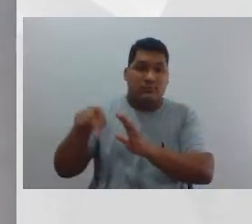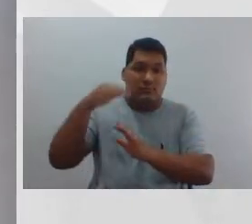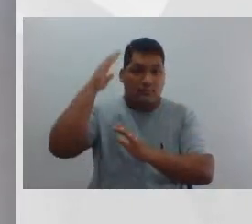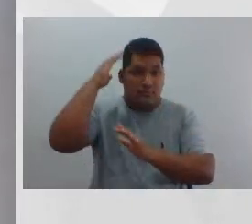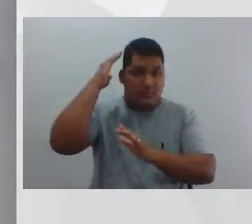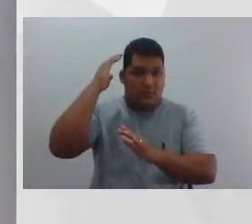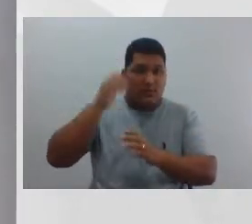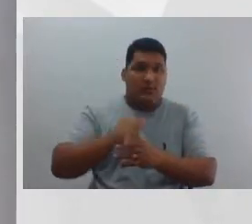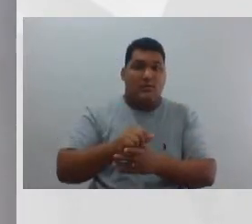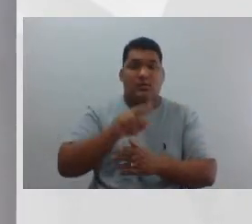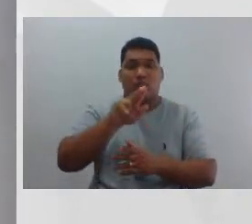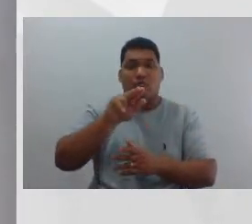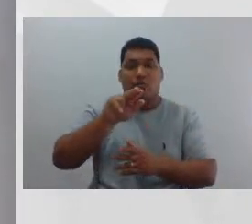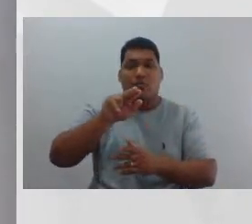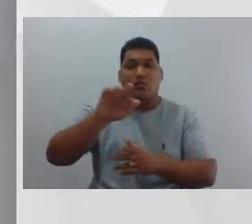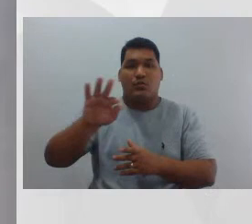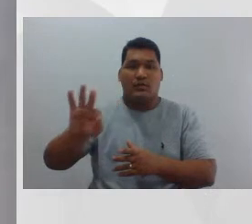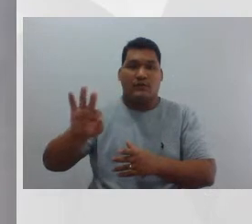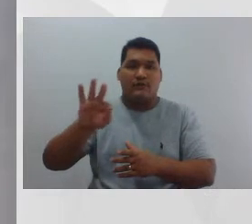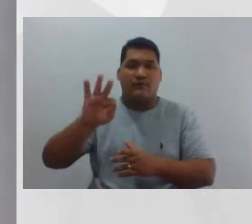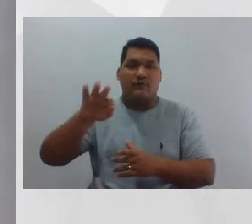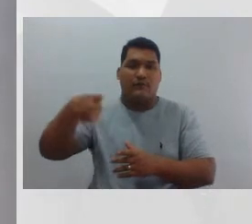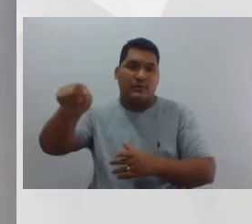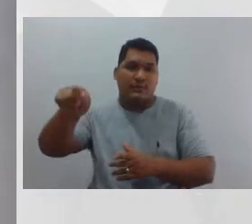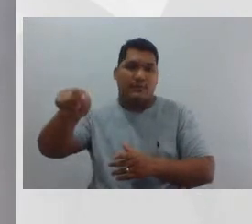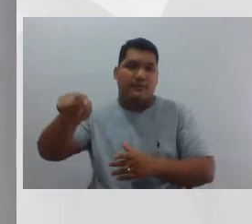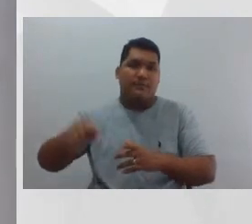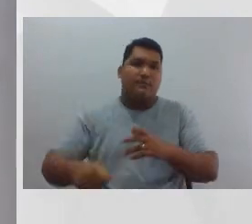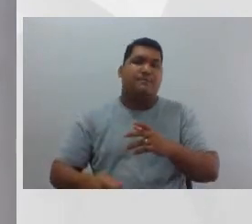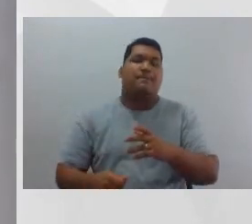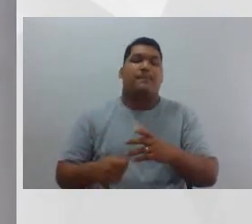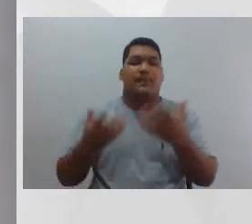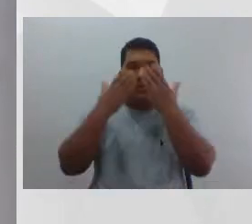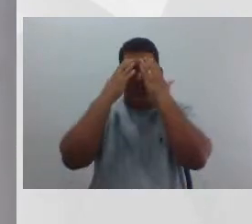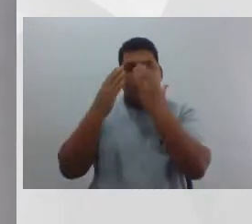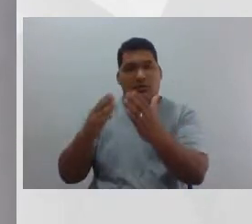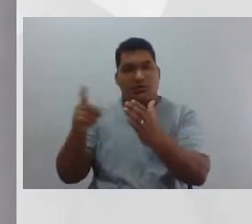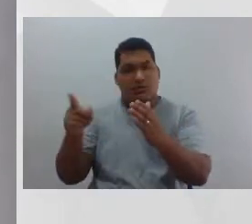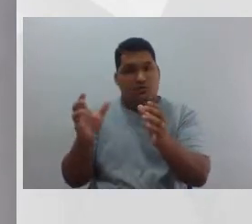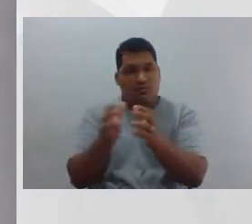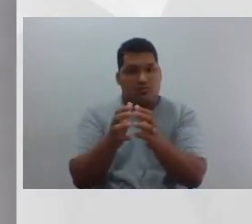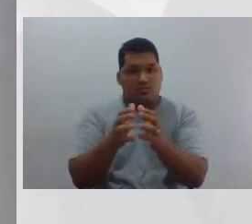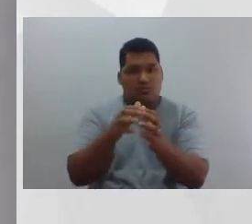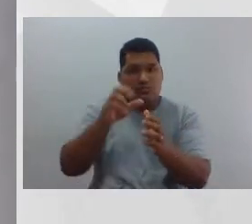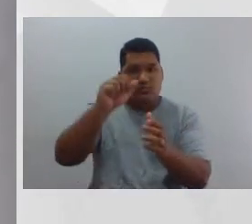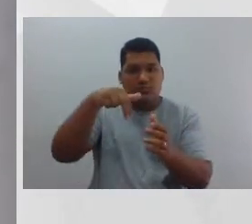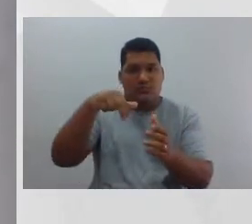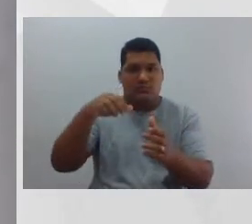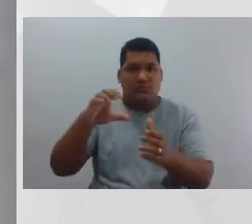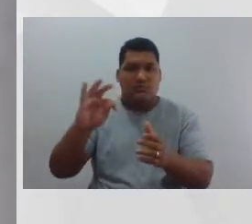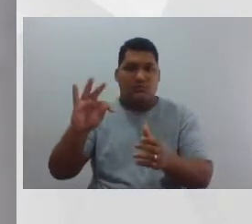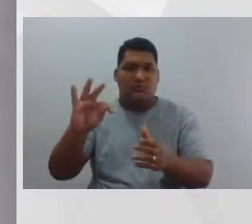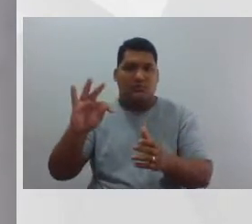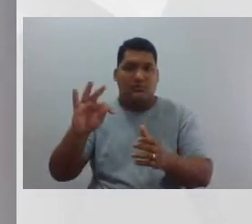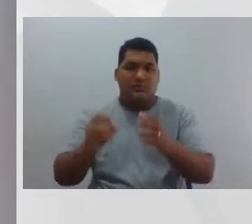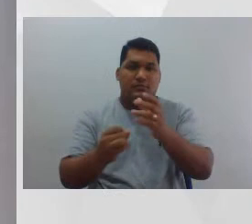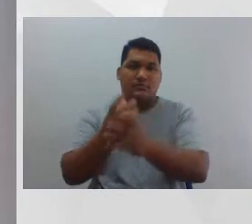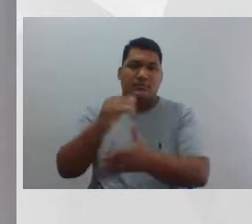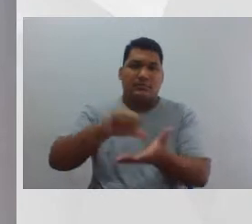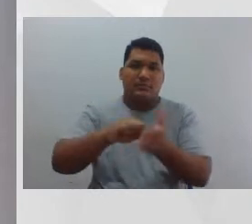Desde já, eu agradeço, em nome da organização da Semana Nacional de Ciência e Tecnologia do IFMA Campus Açailândia,